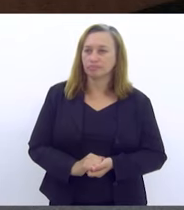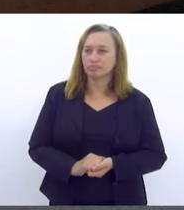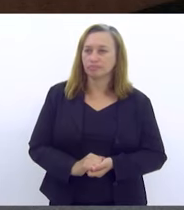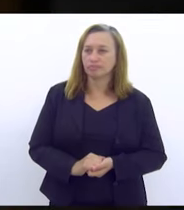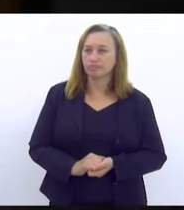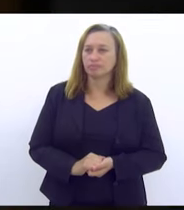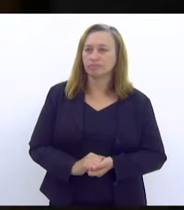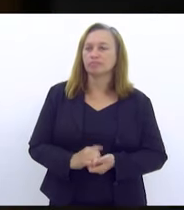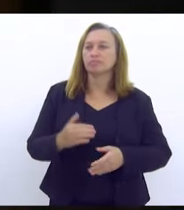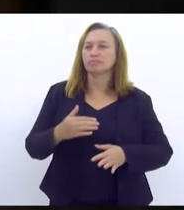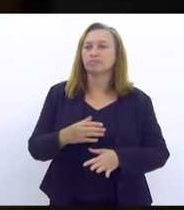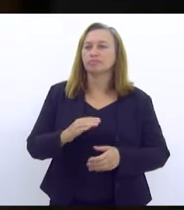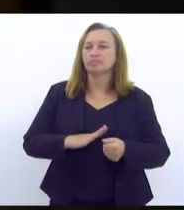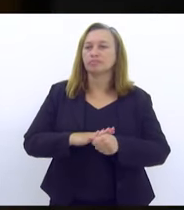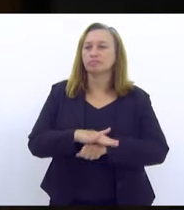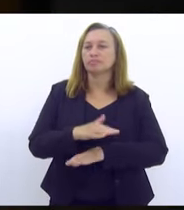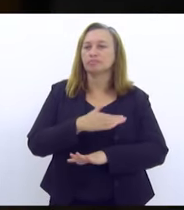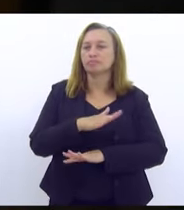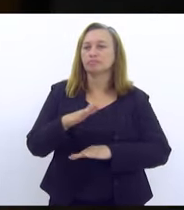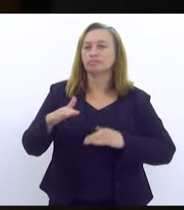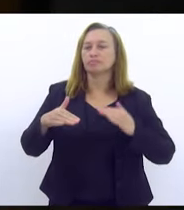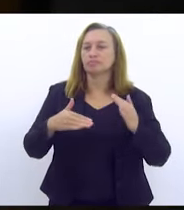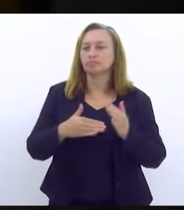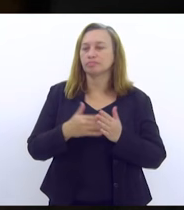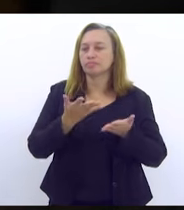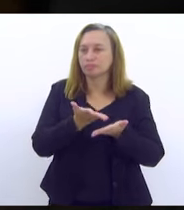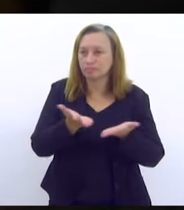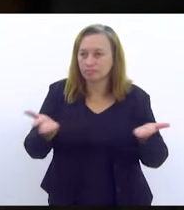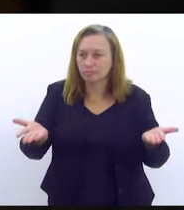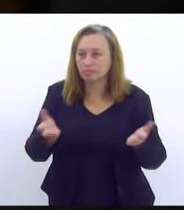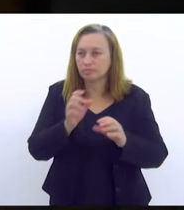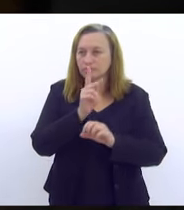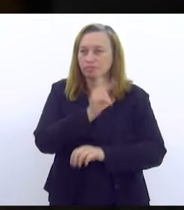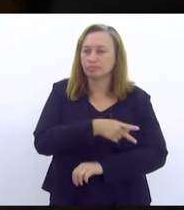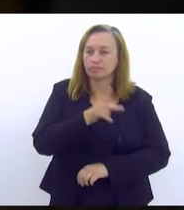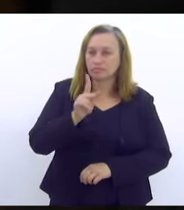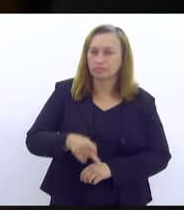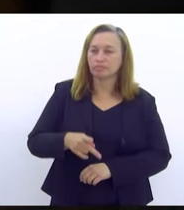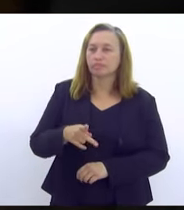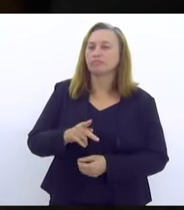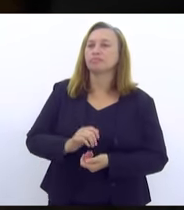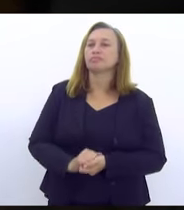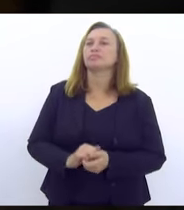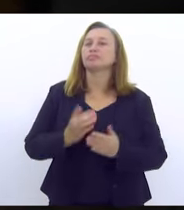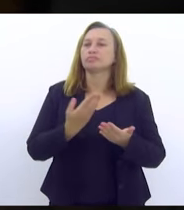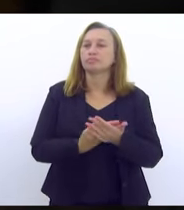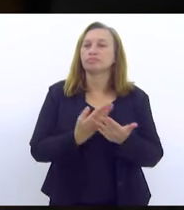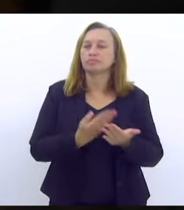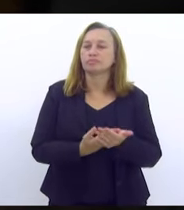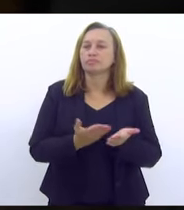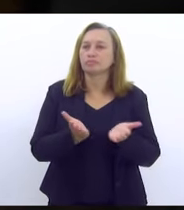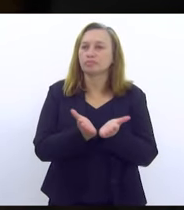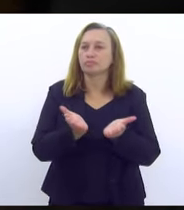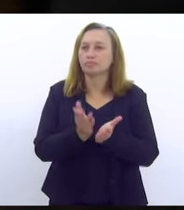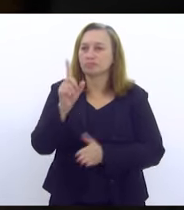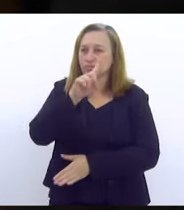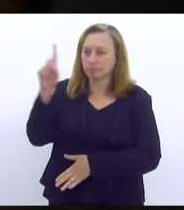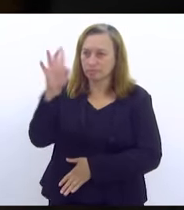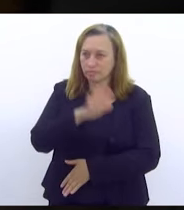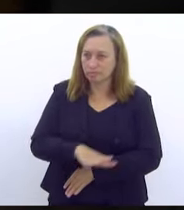noite. Boa noite a todas as educadoras e a todos os educadores da Escola Bíblica